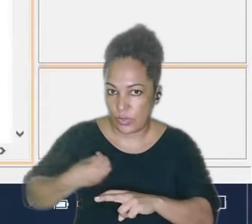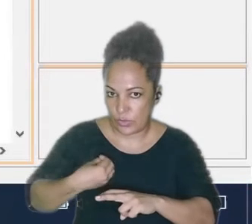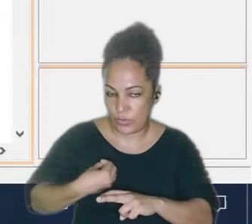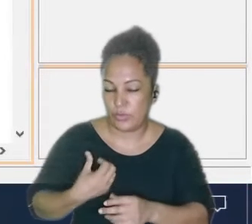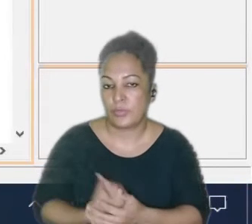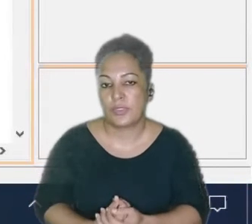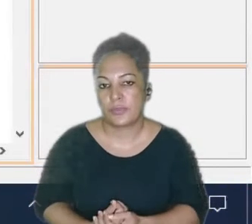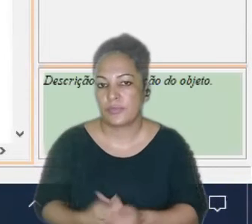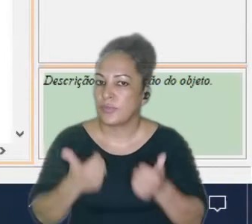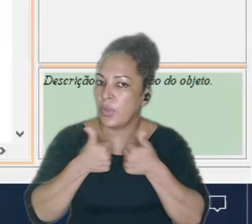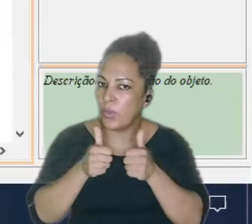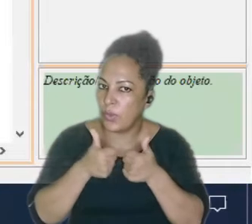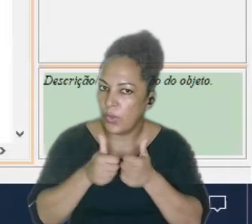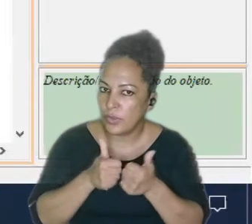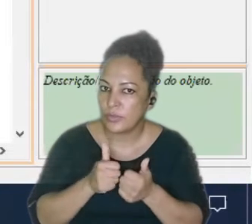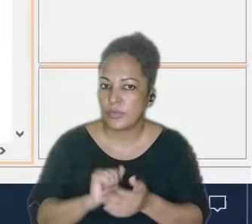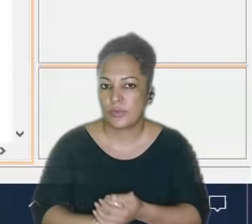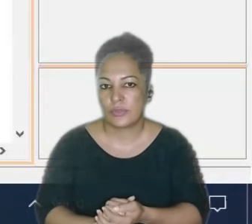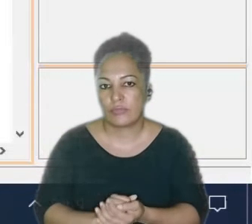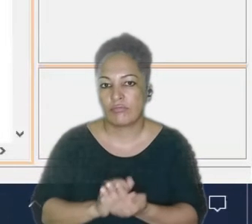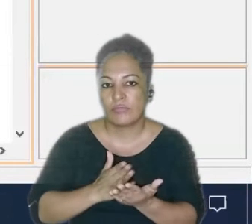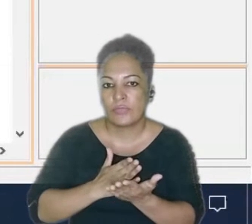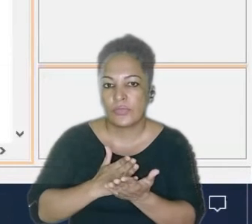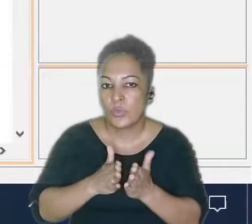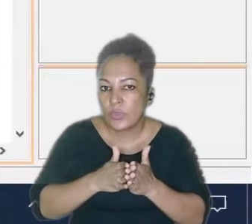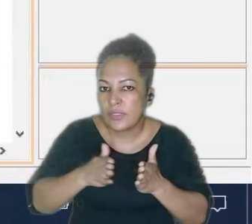poltrona. Então, ônibus.